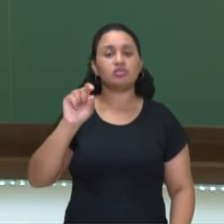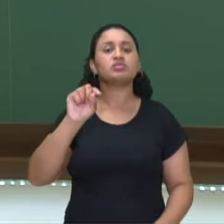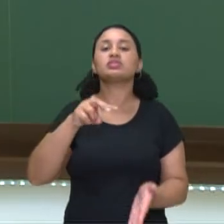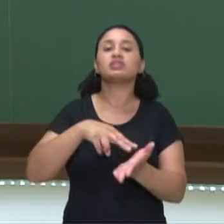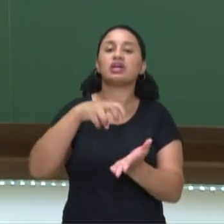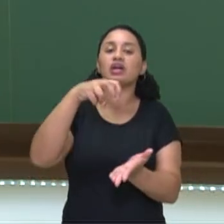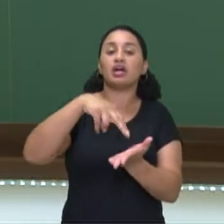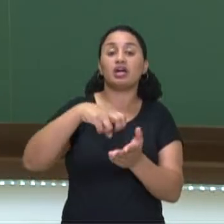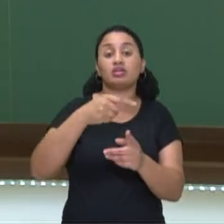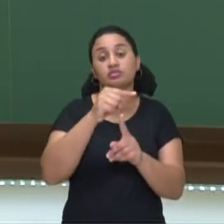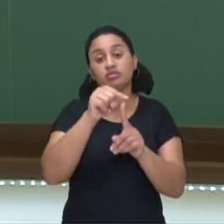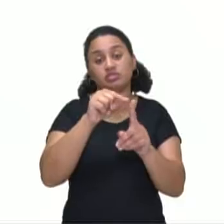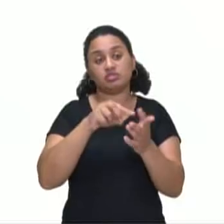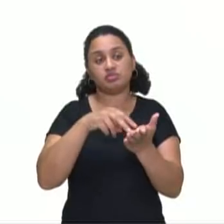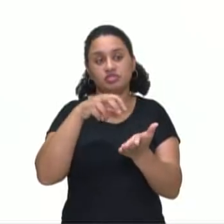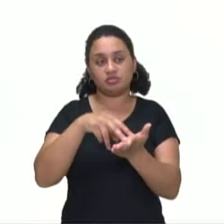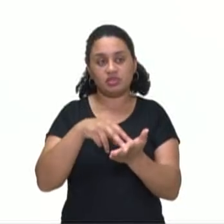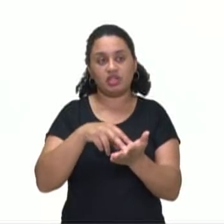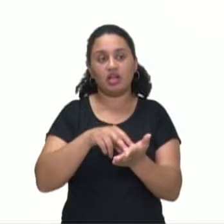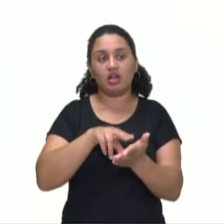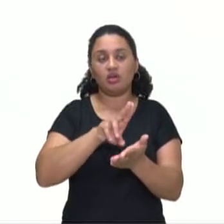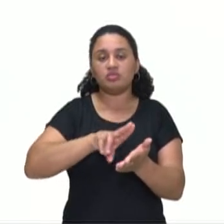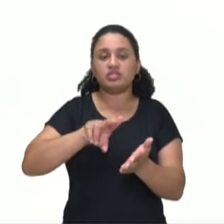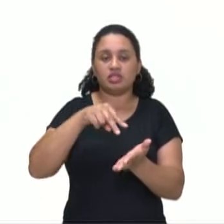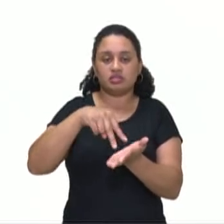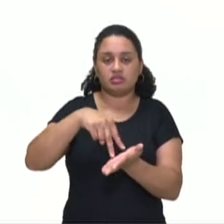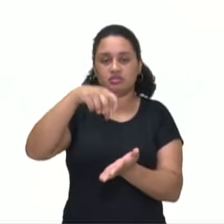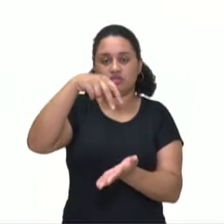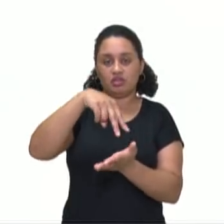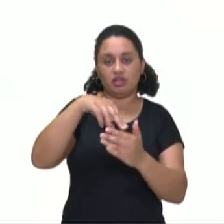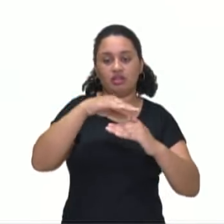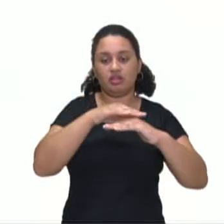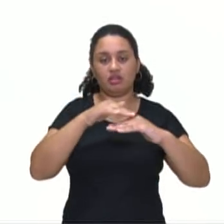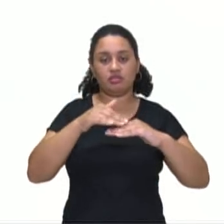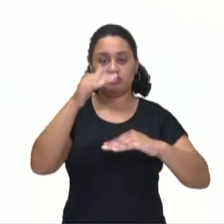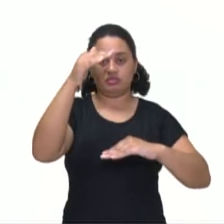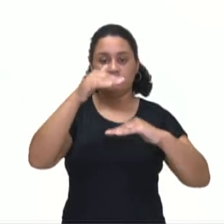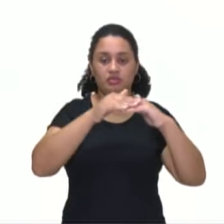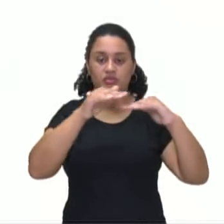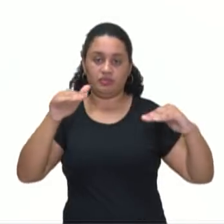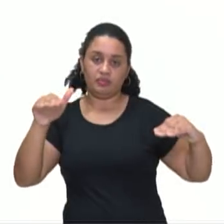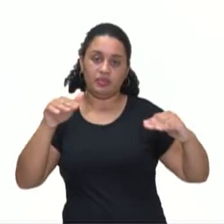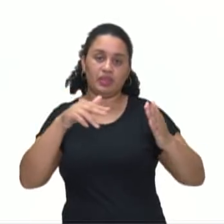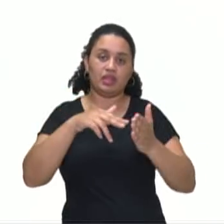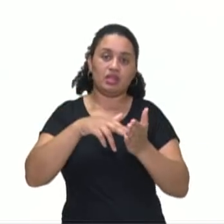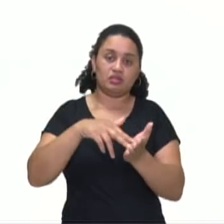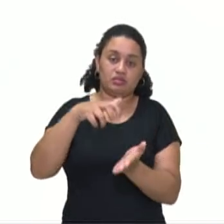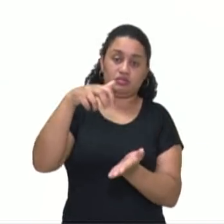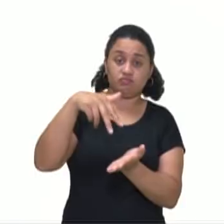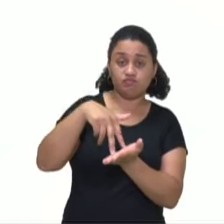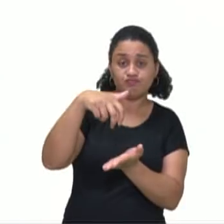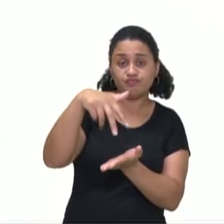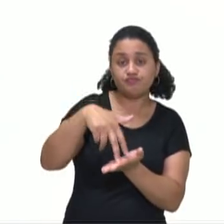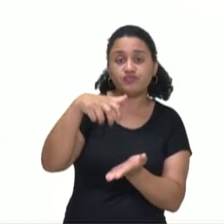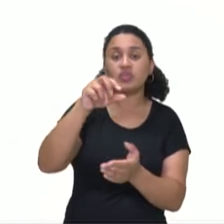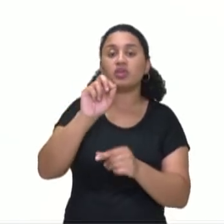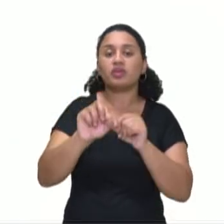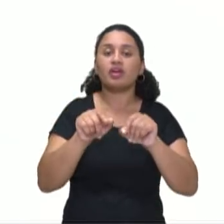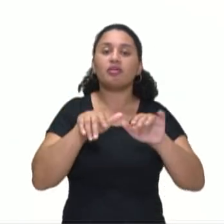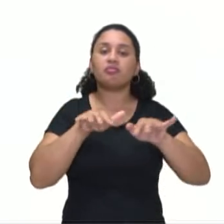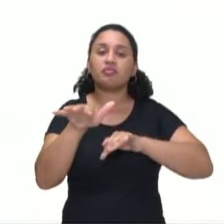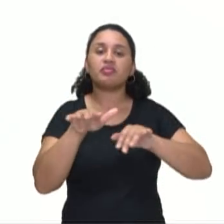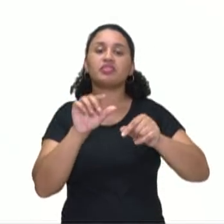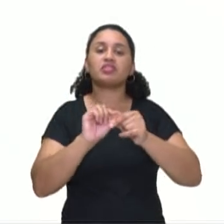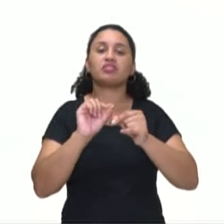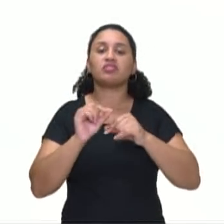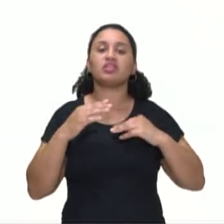os eixos verticais e horizontais, os saltos ou pulos são movimentos que deixam o